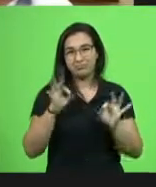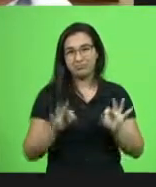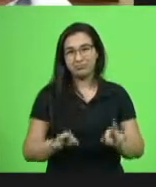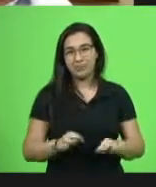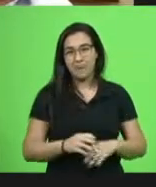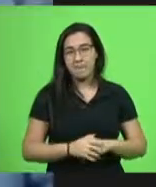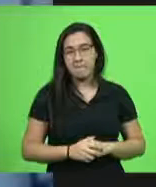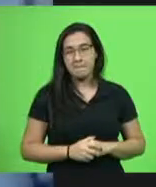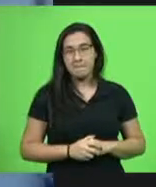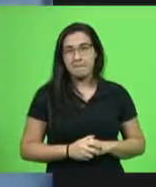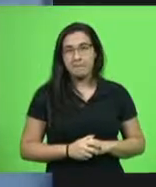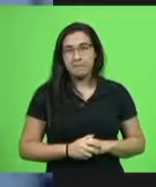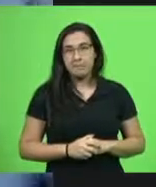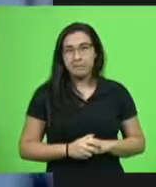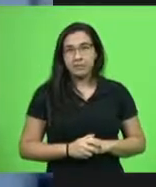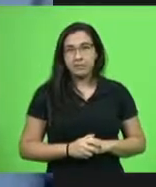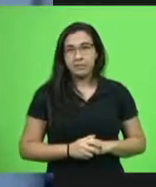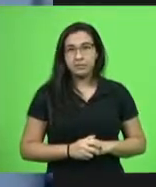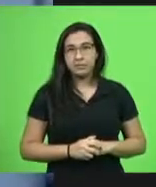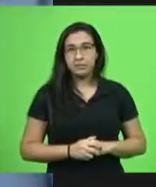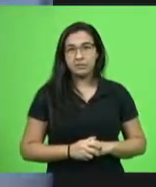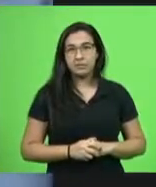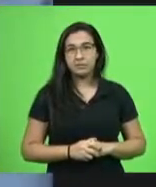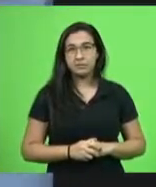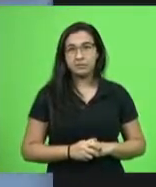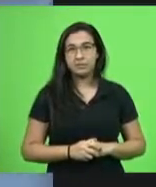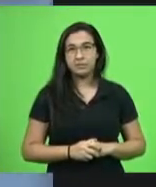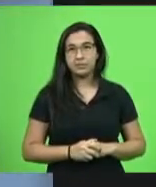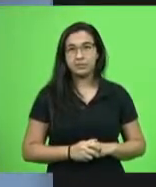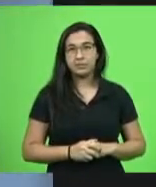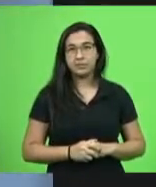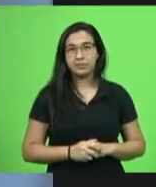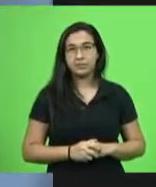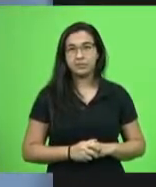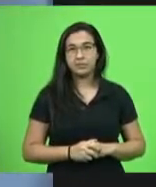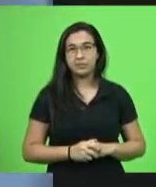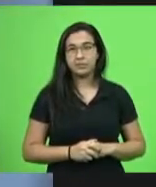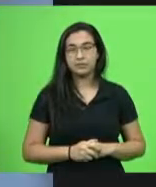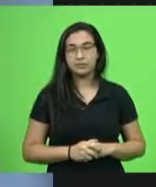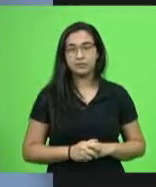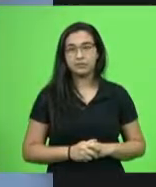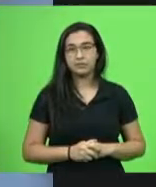Eu queria, deputado Cobalcini, Excelência traz um assunto muito importante